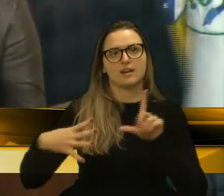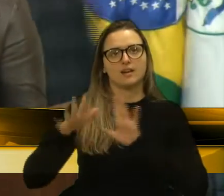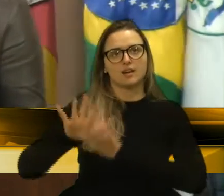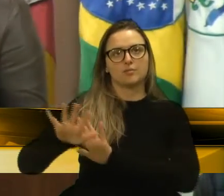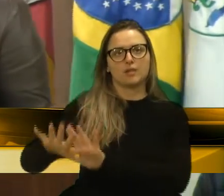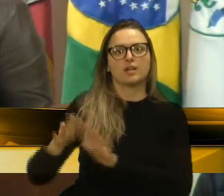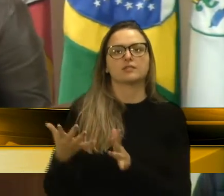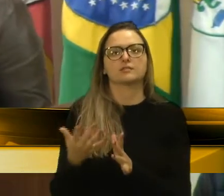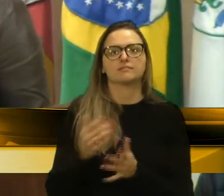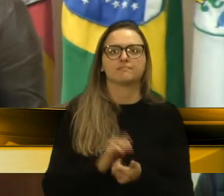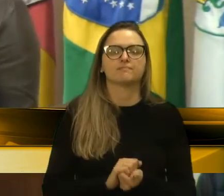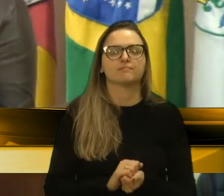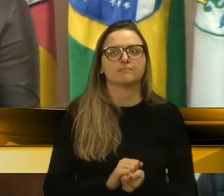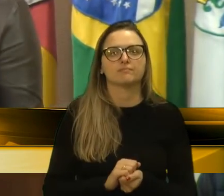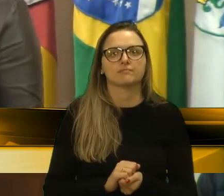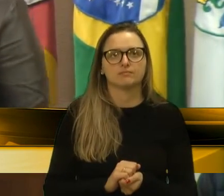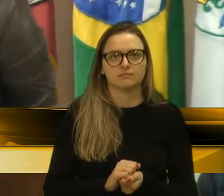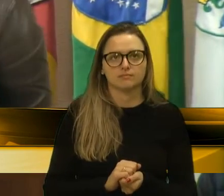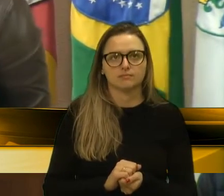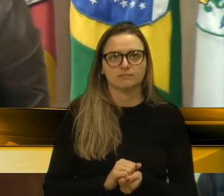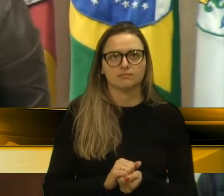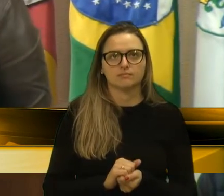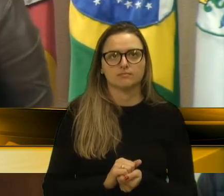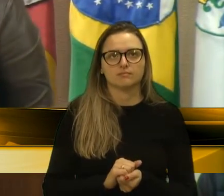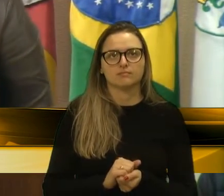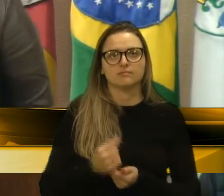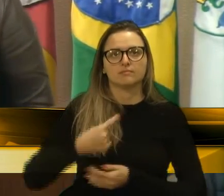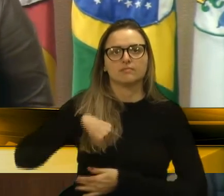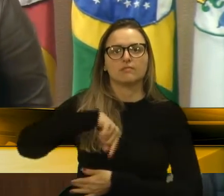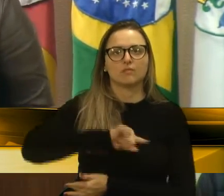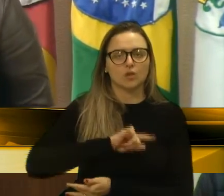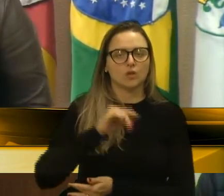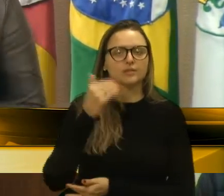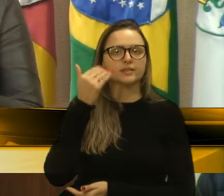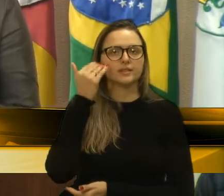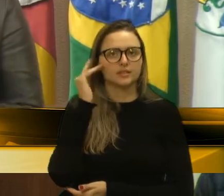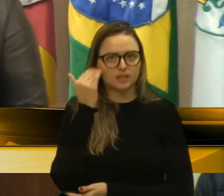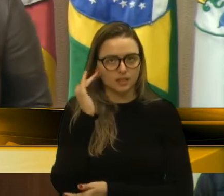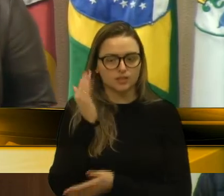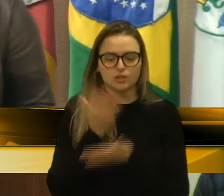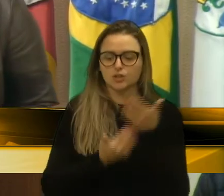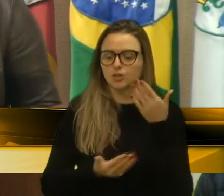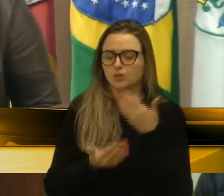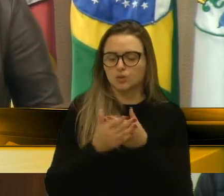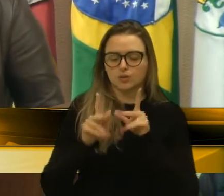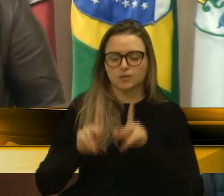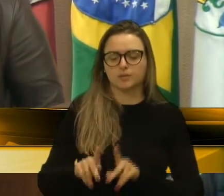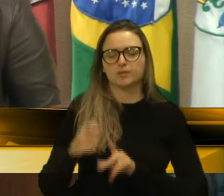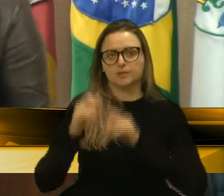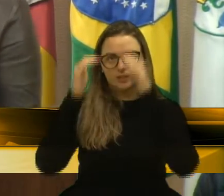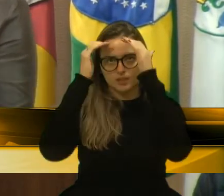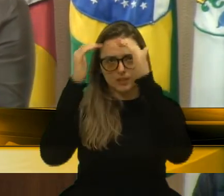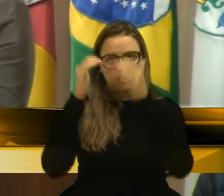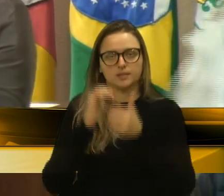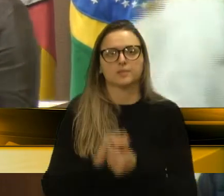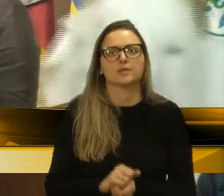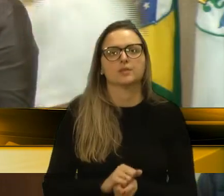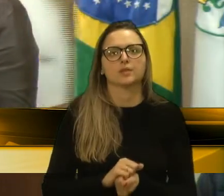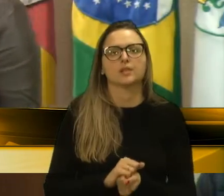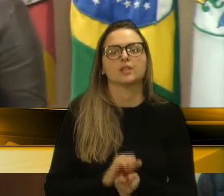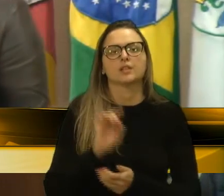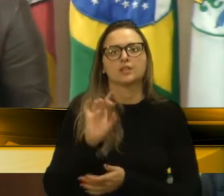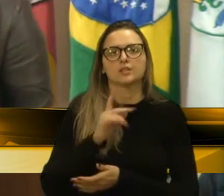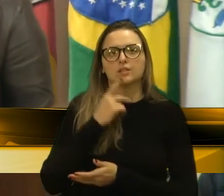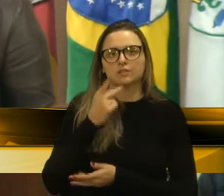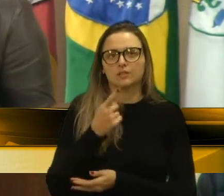mesmo contrariado. E que a gente entenda que todas as pessoas precisam ser respeitadas. Então, registro aqui